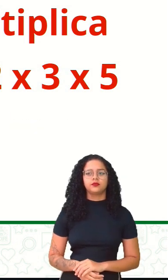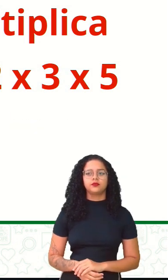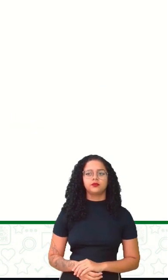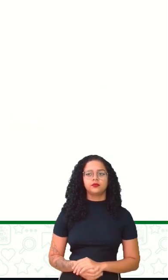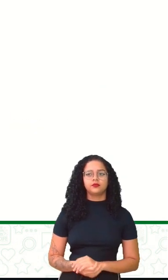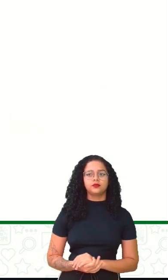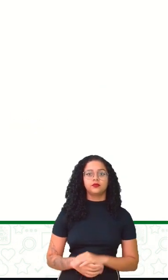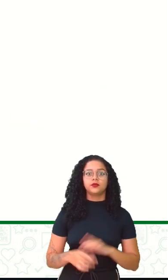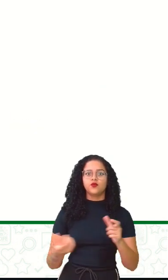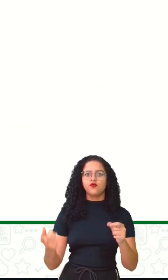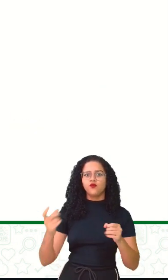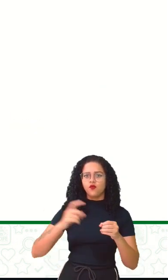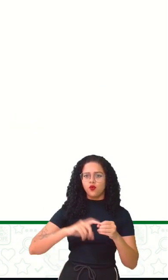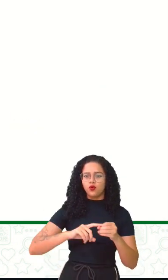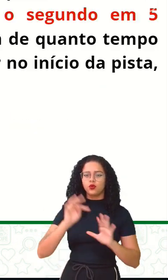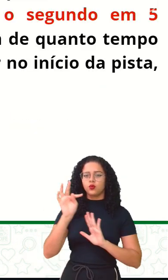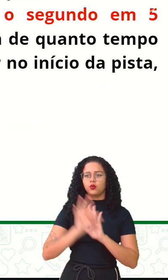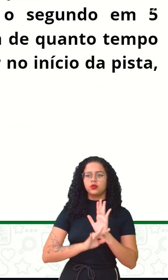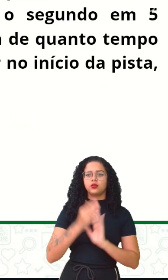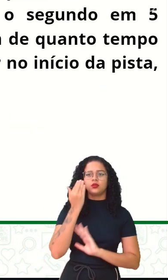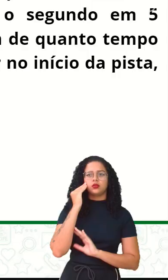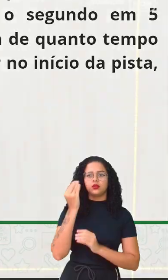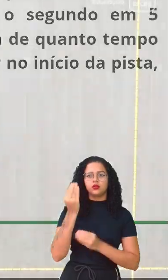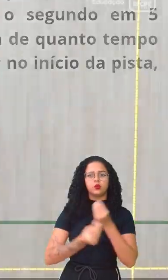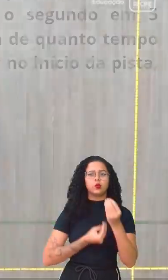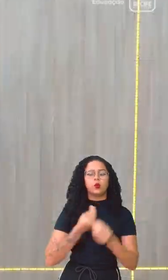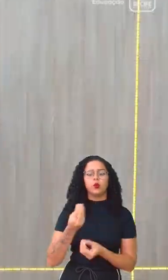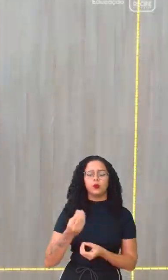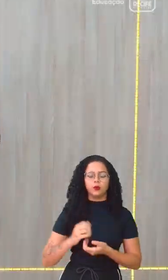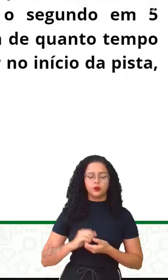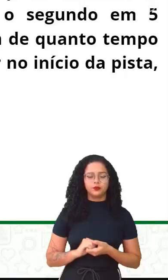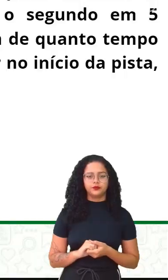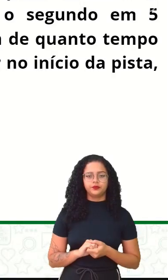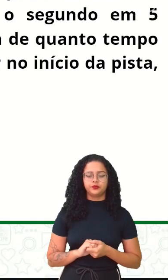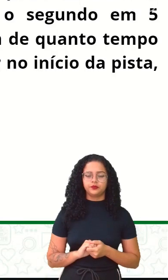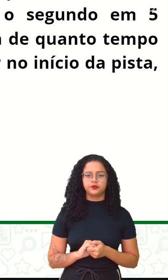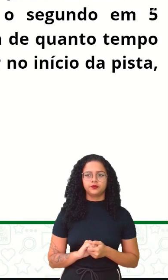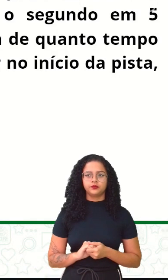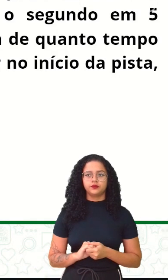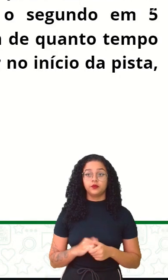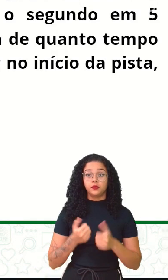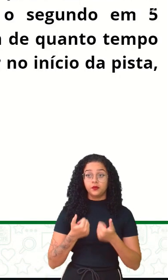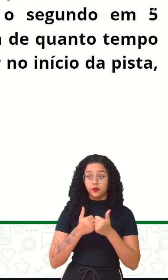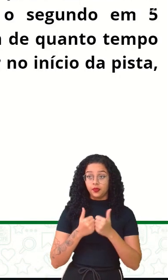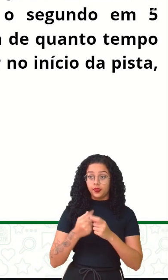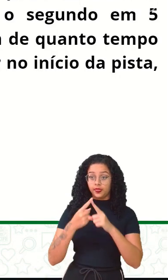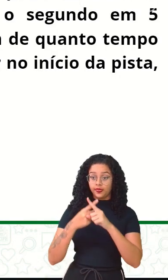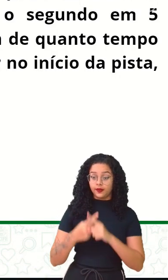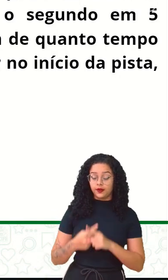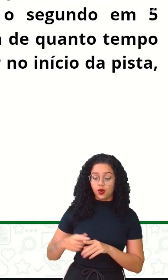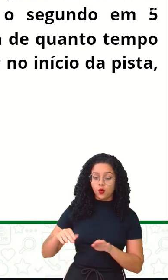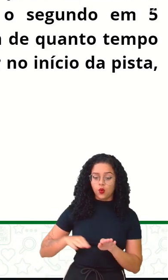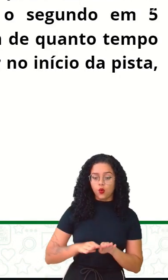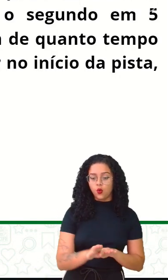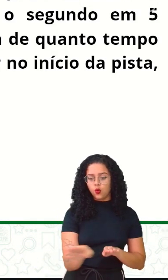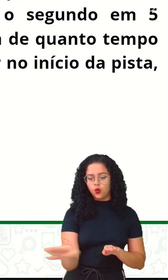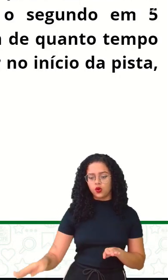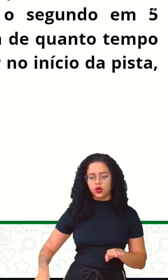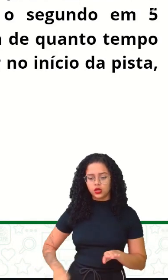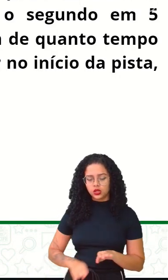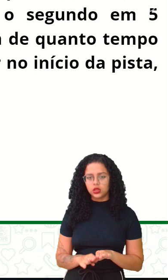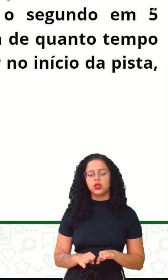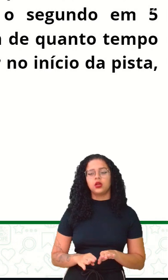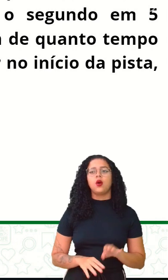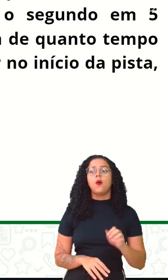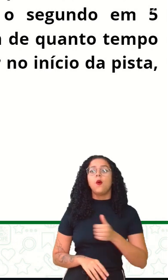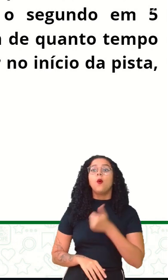volta aqui no texto, isso quer dizer o seguinte, vou voltar aí para vocês verem aí, ó. Diz aí, os automóveis disputam uma corrida em pista circular e o